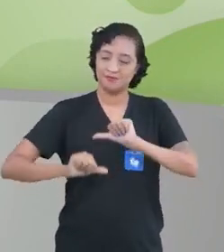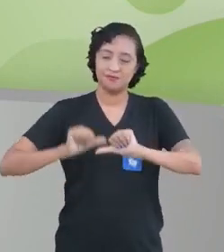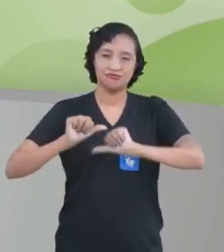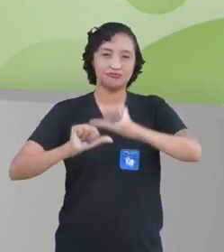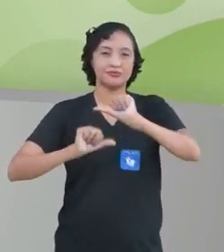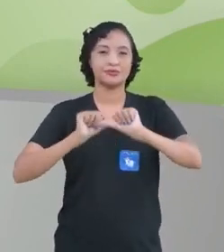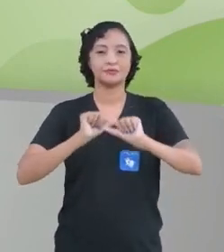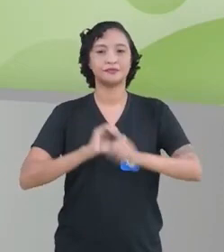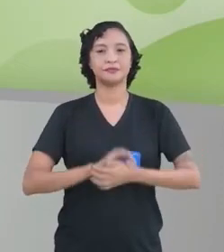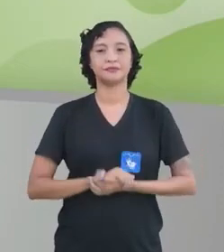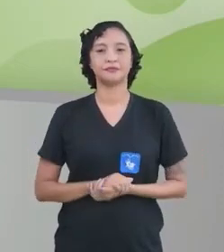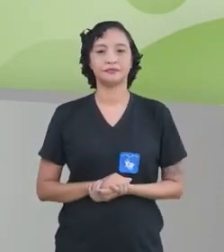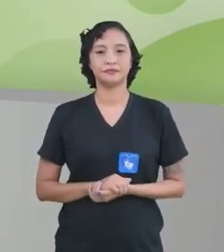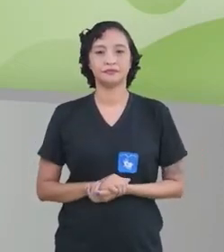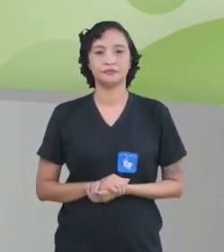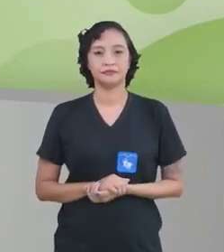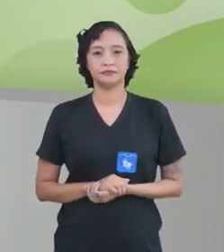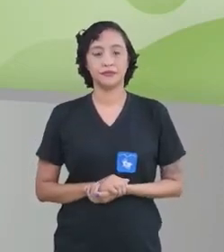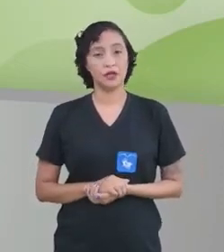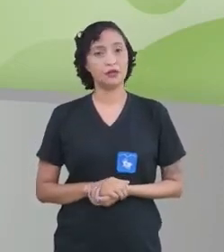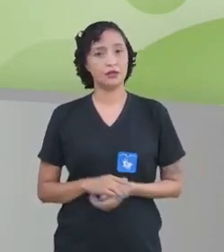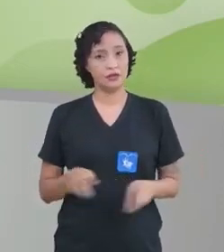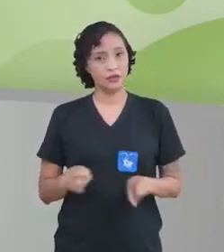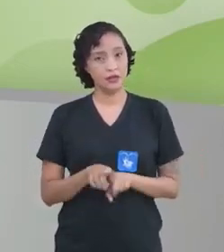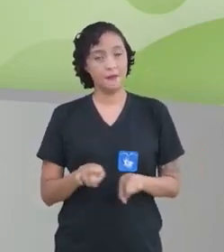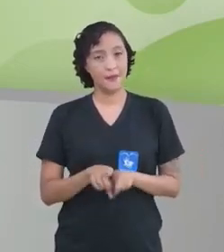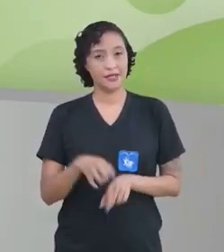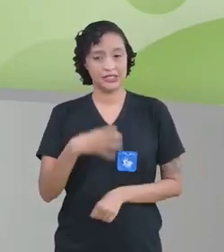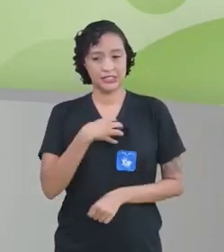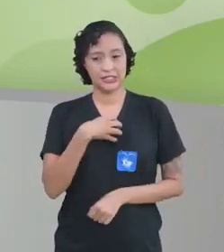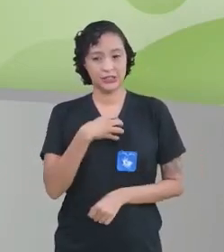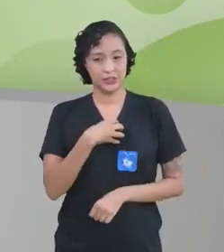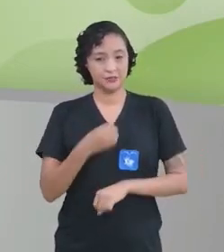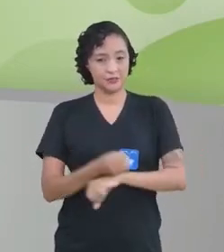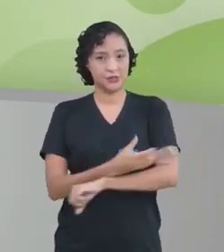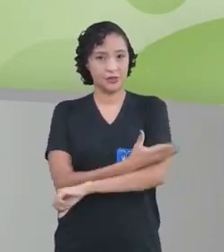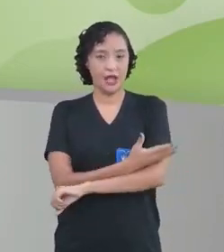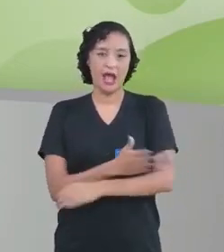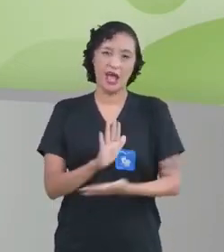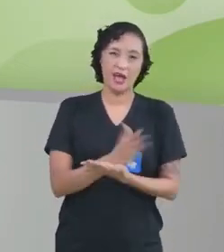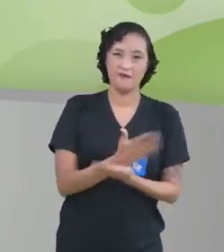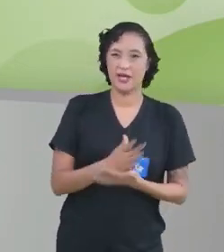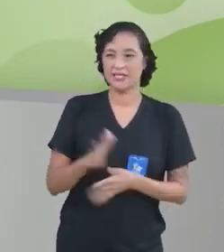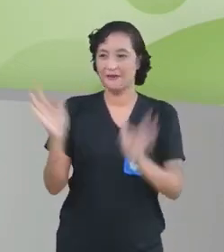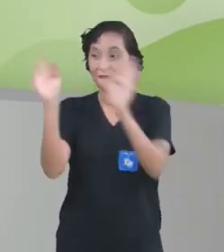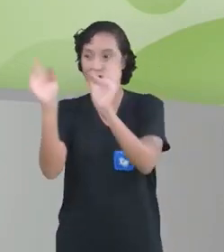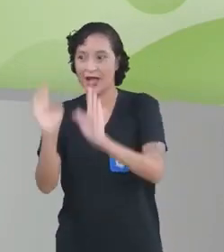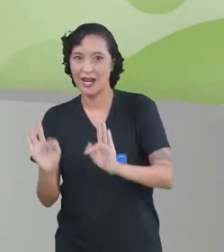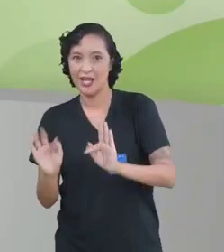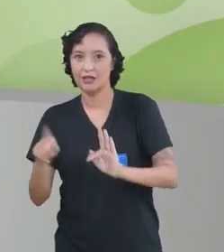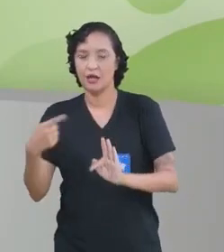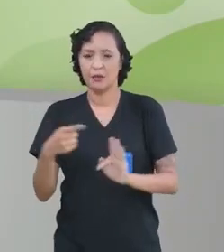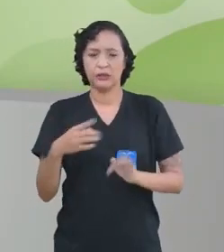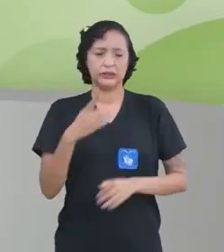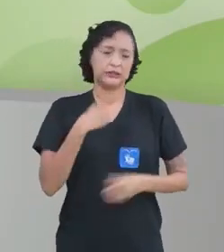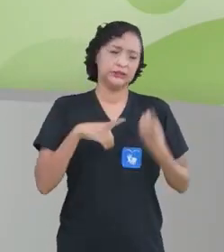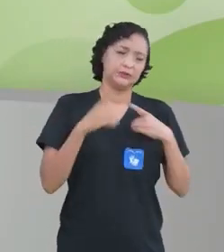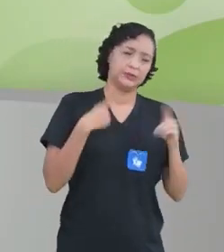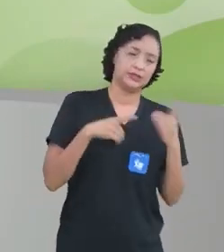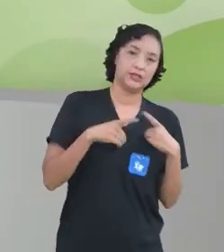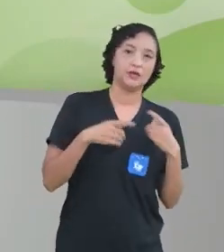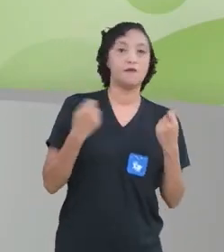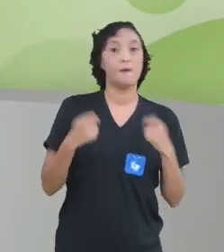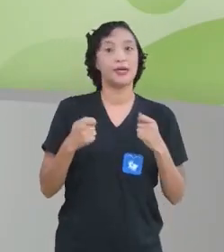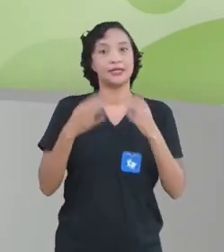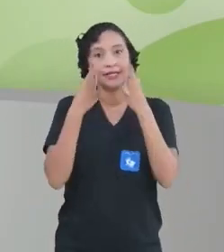transformações, até de humor, né? Uma vez muito feliz e depois muito depressivo e triste. E aí a gente precisa estar muito atento,